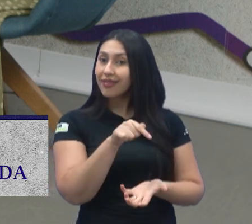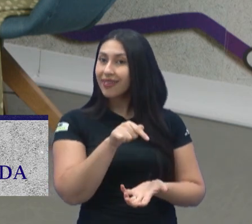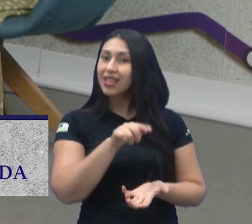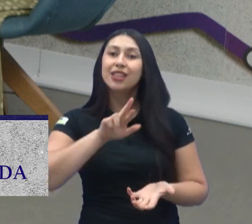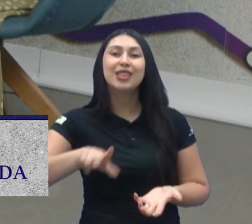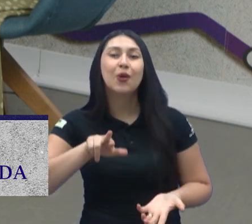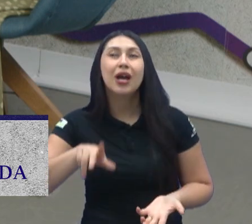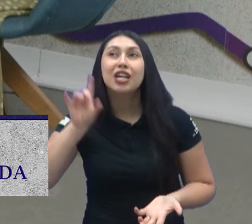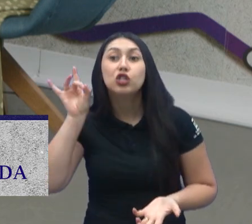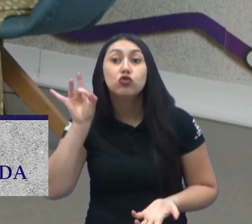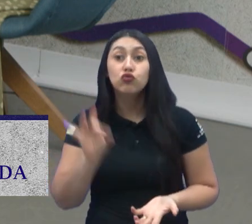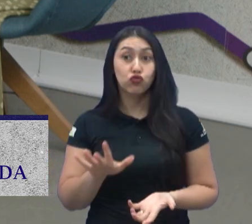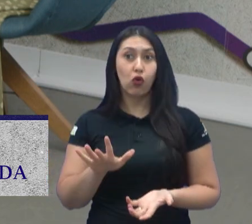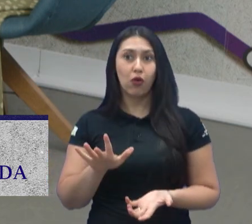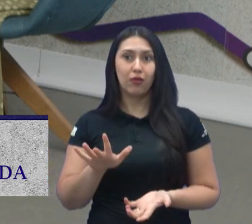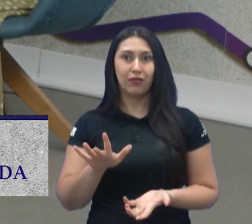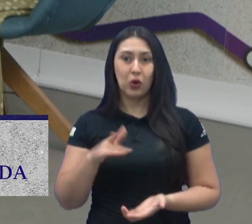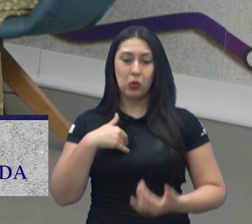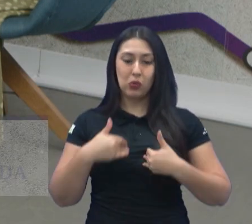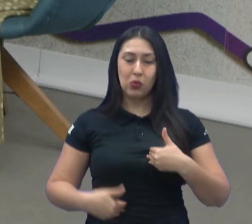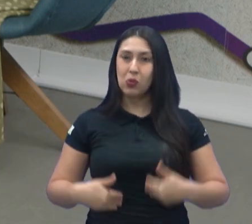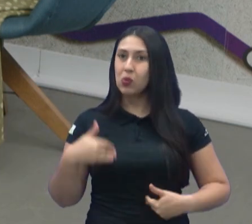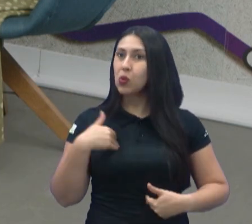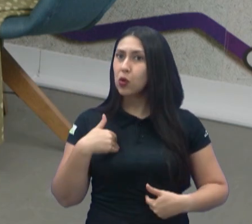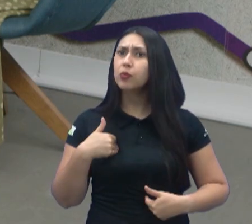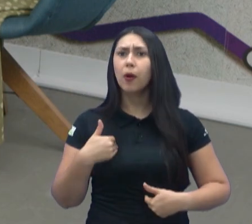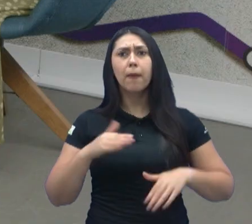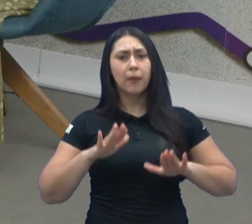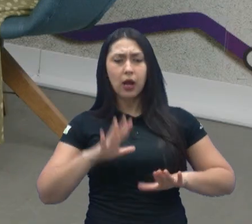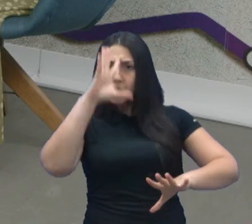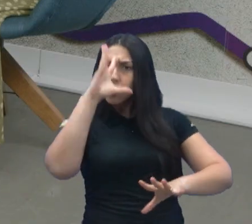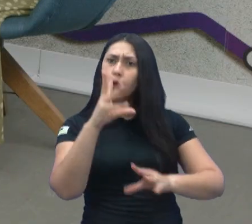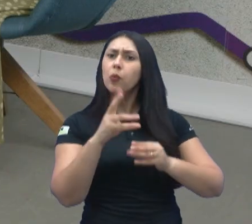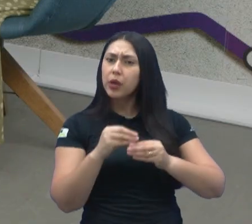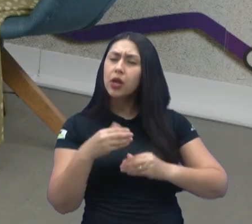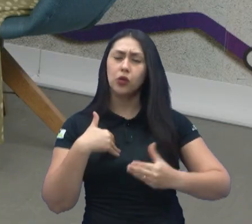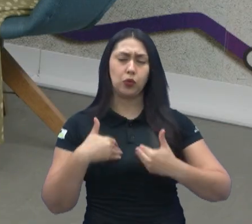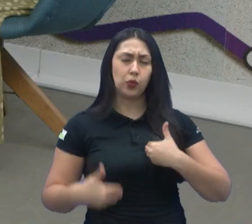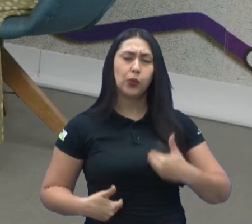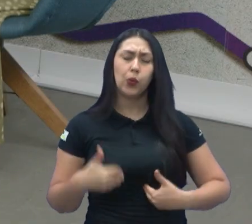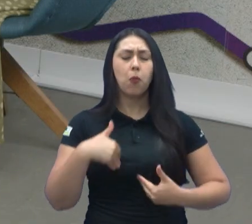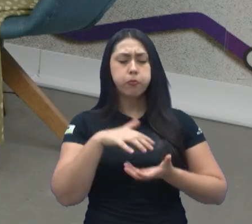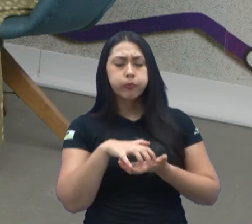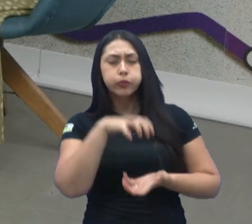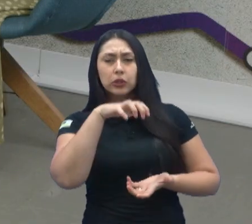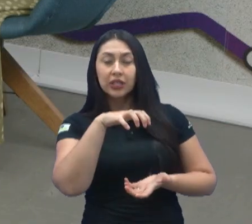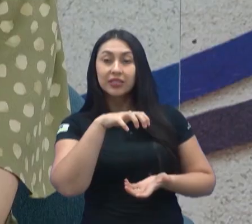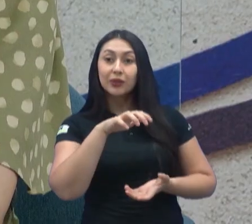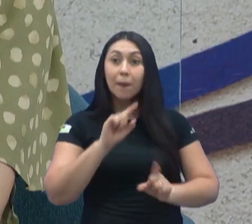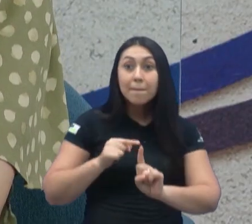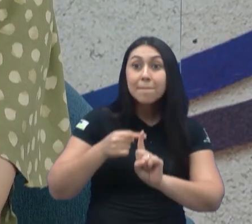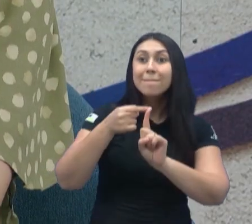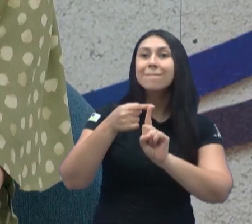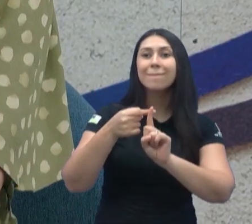dessa formação biológica, além de ter um entendimento sobre os aspectos biológicos do envelhecimento, ele entende